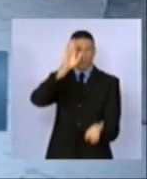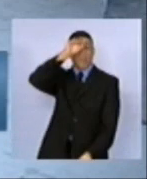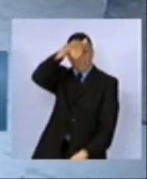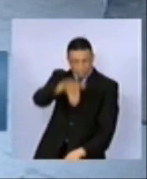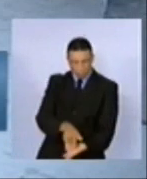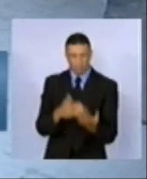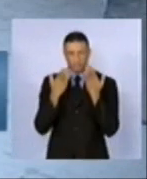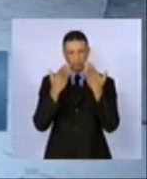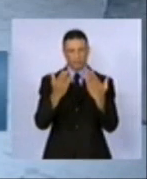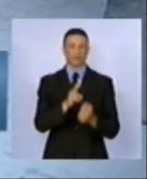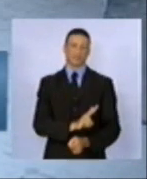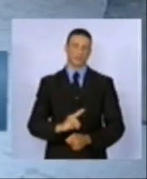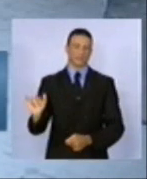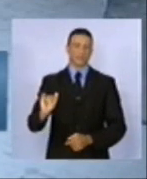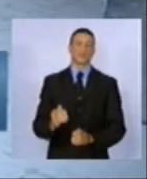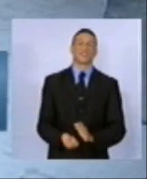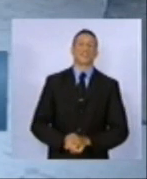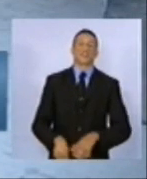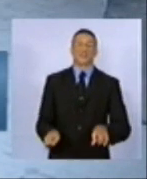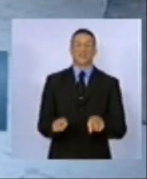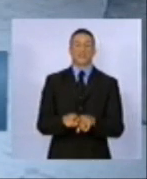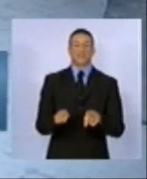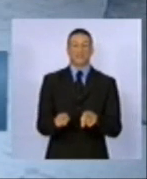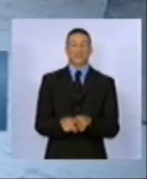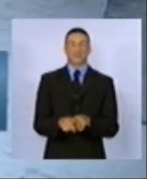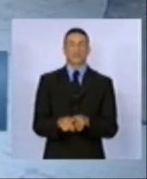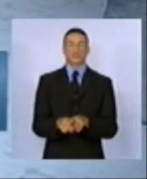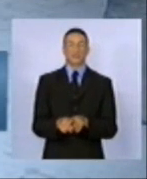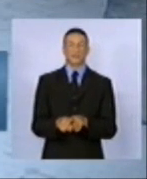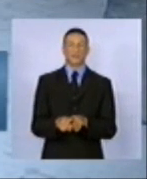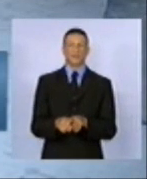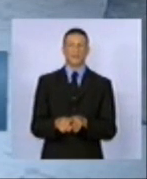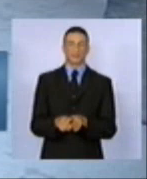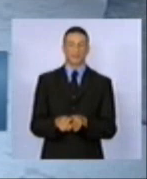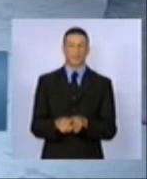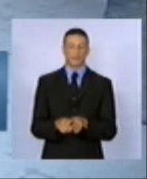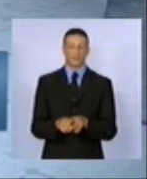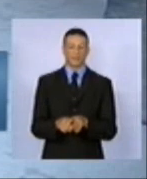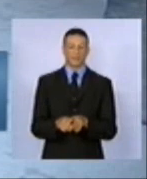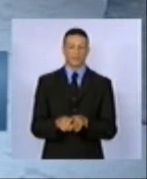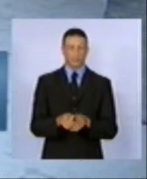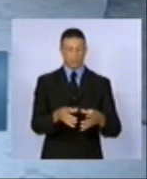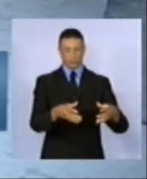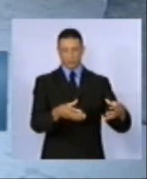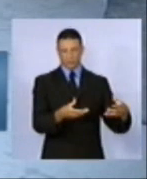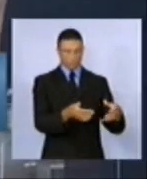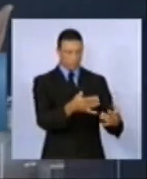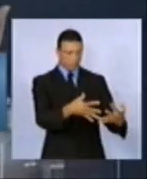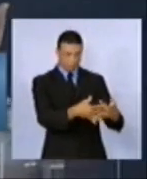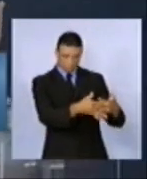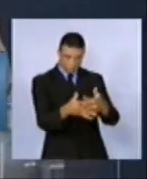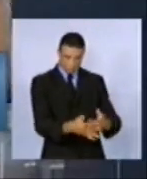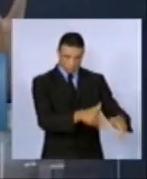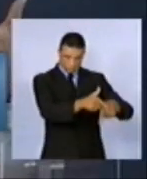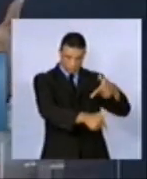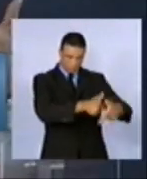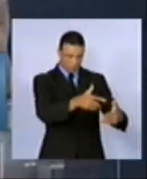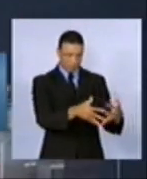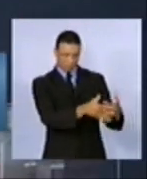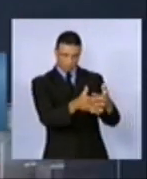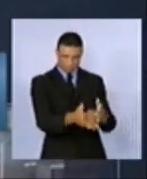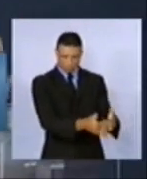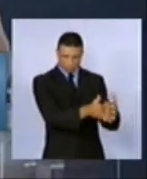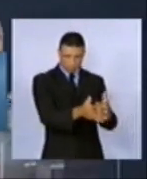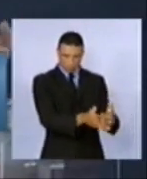eh dentre os impactos então da implementação da da da mecanização dois fatores que a gente vai